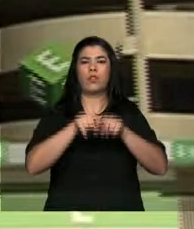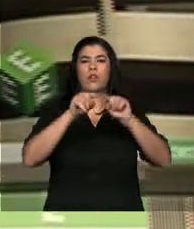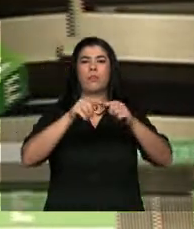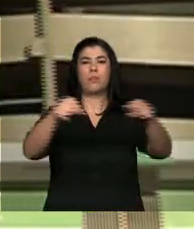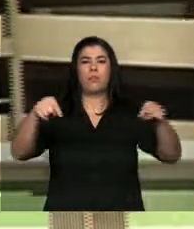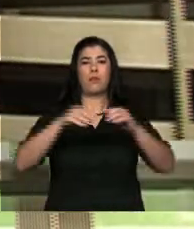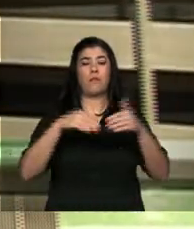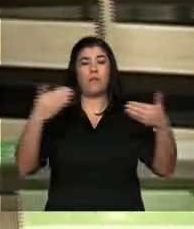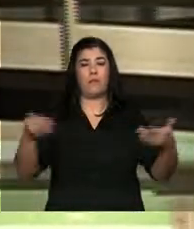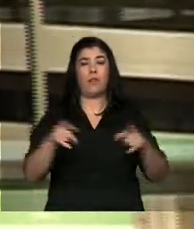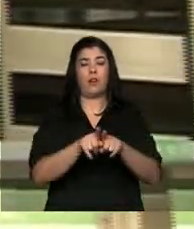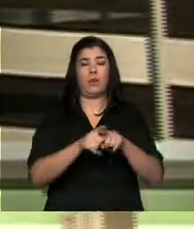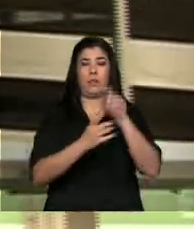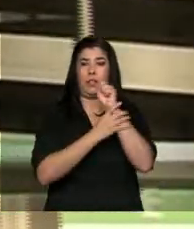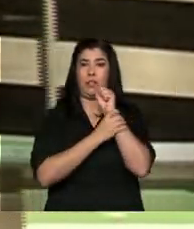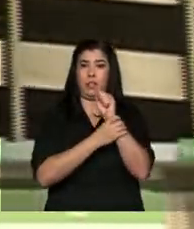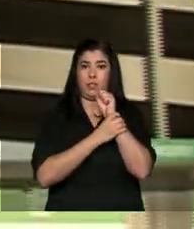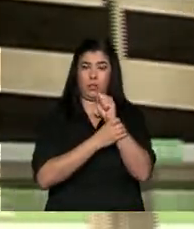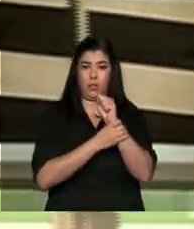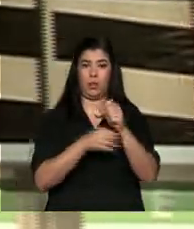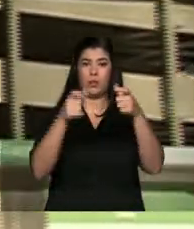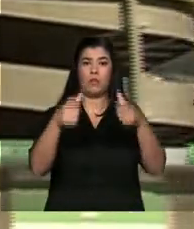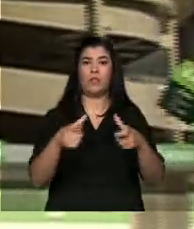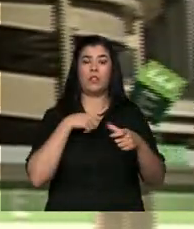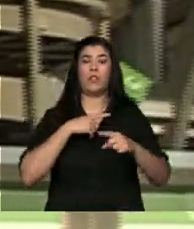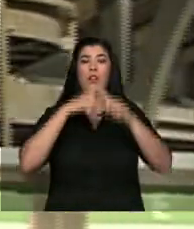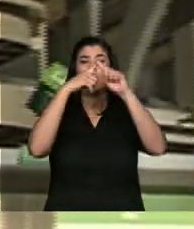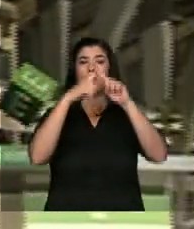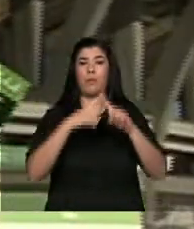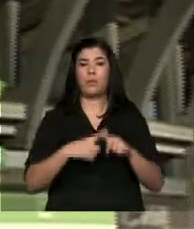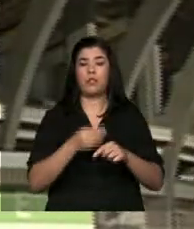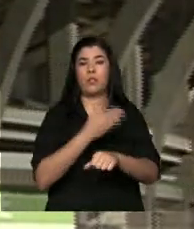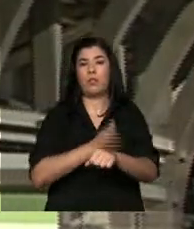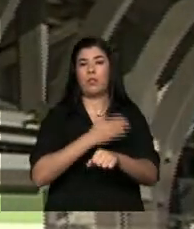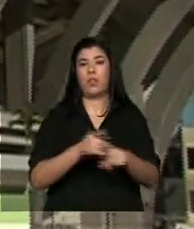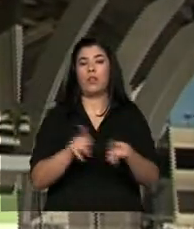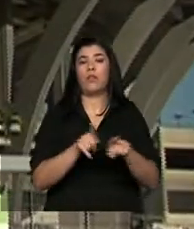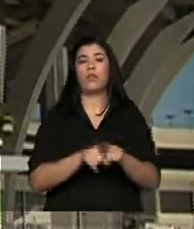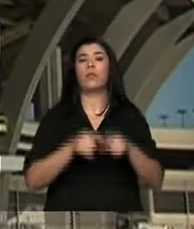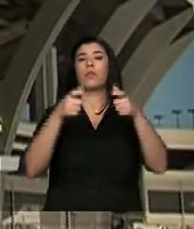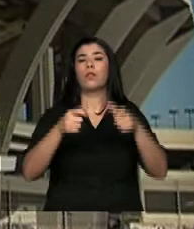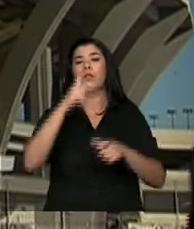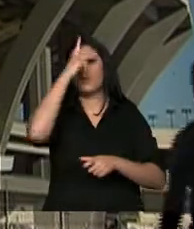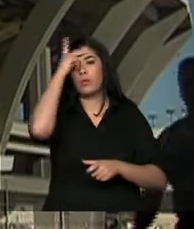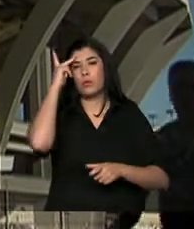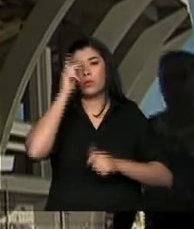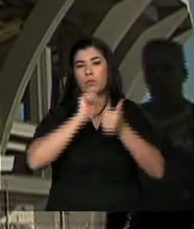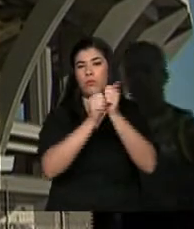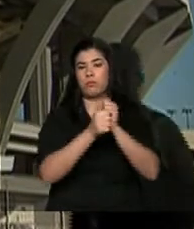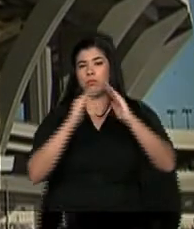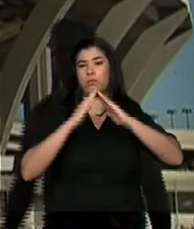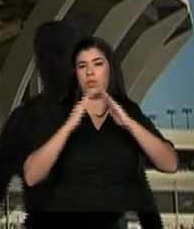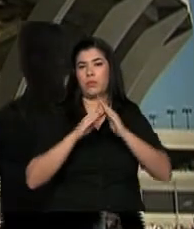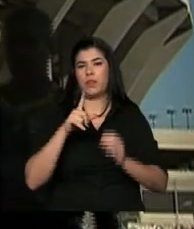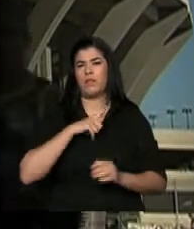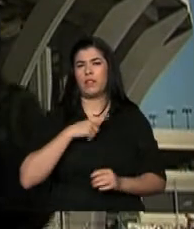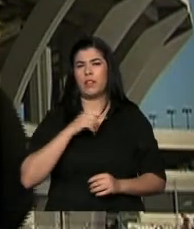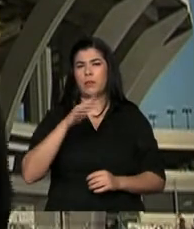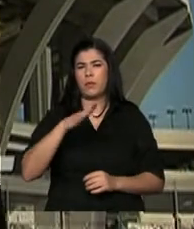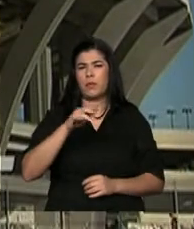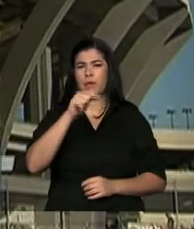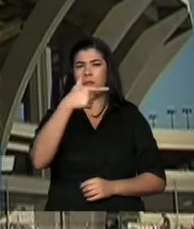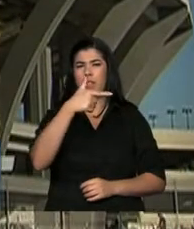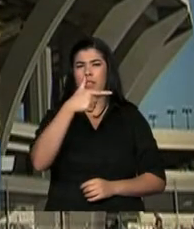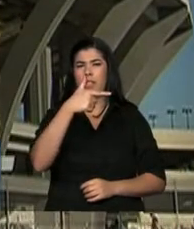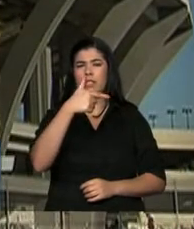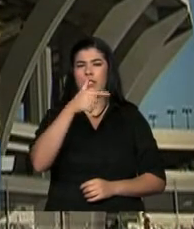instalações. A segurança será feita em instalações de competição, treino e hospedagem, por onde passarão cerca de 10.500 atletas